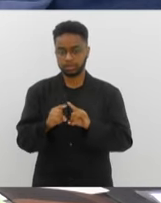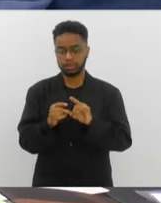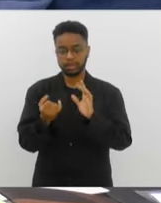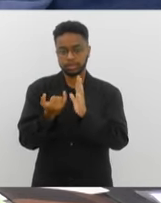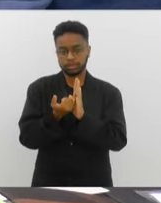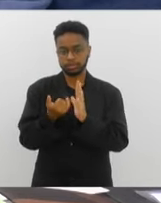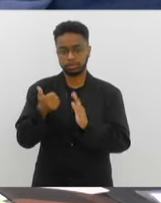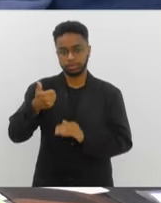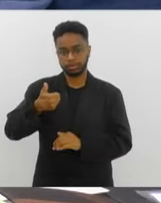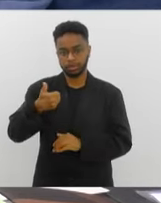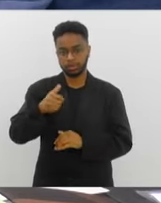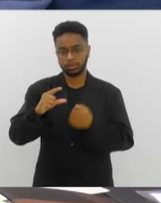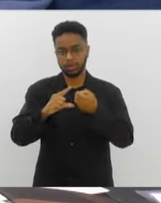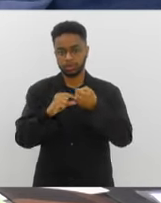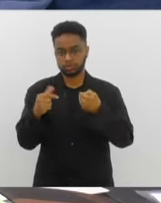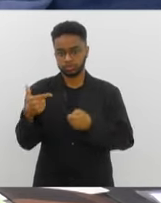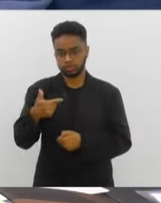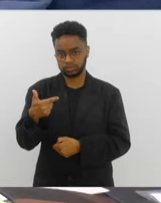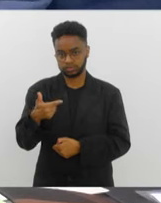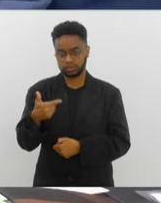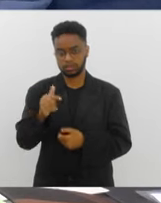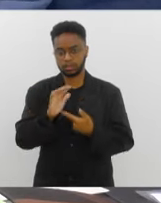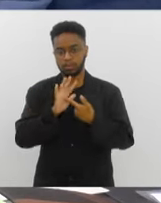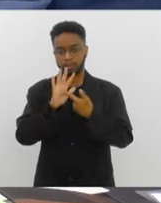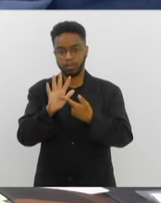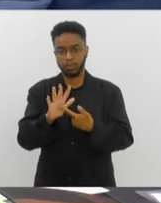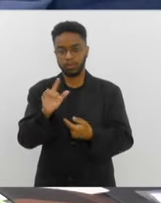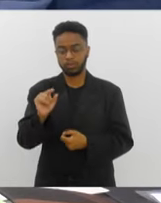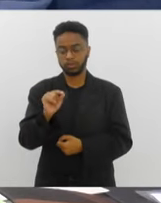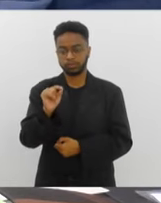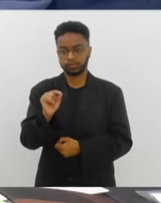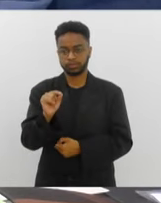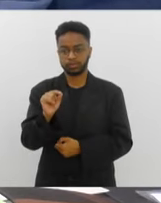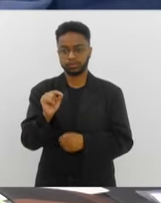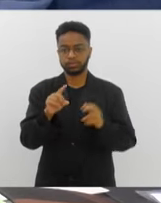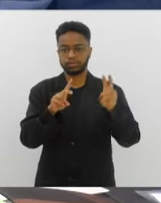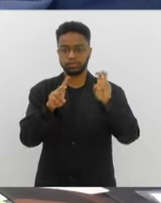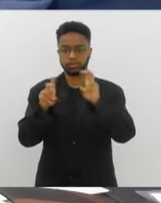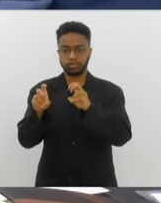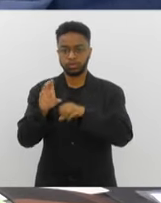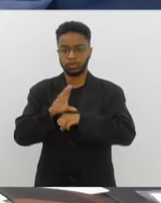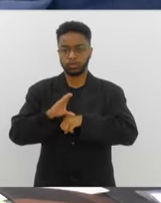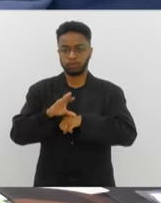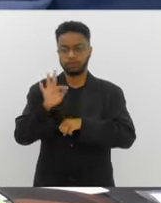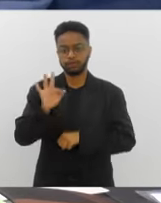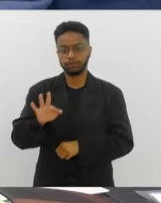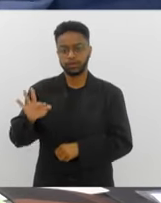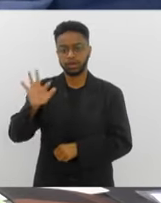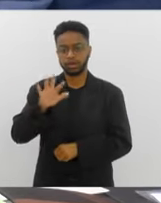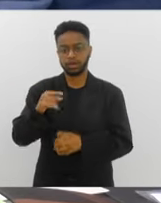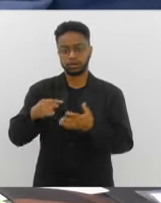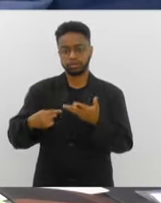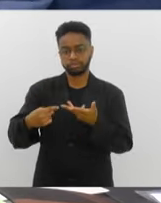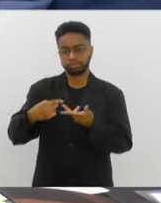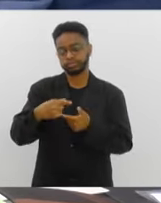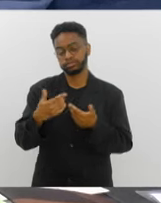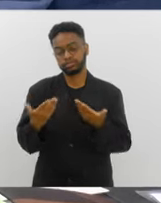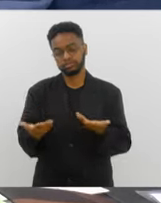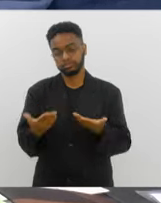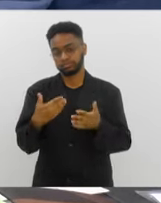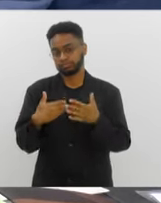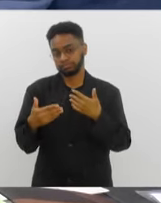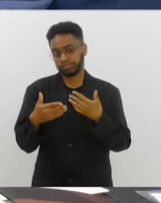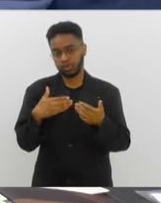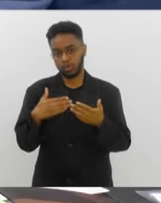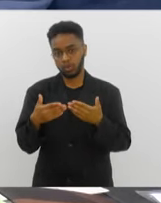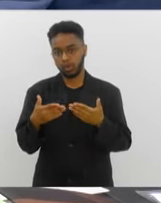1 do artigo 2 fala a questão da Constituição Federal, etc., etc. Portanto, independente de